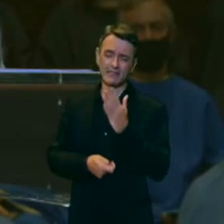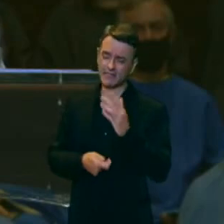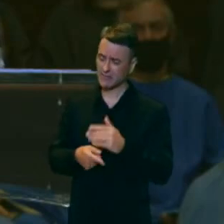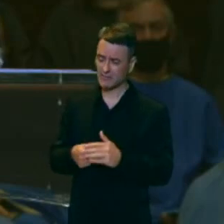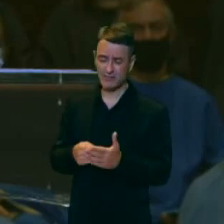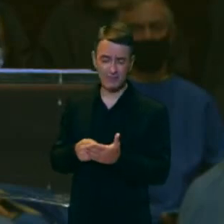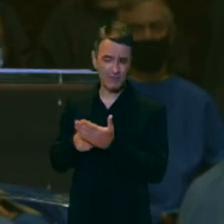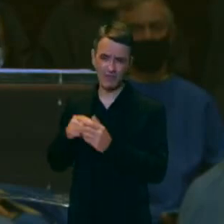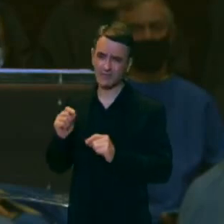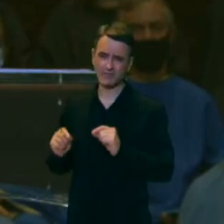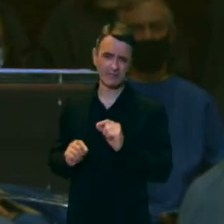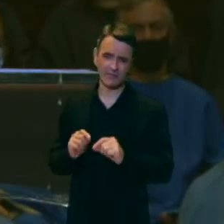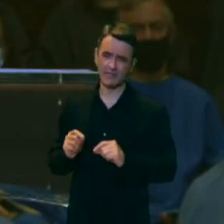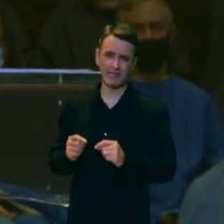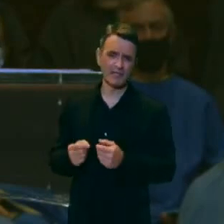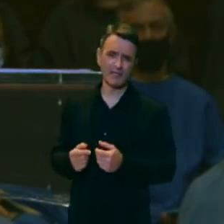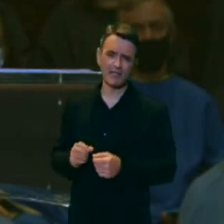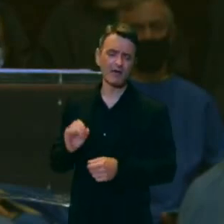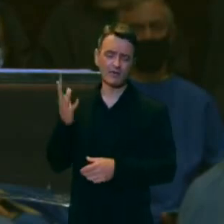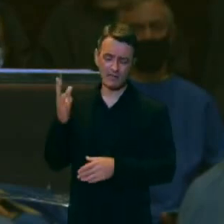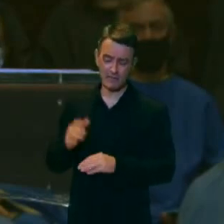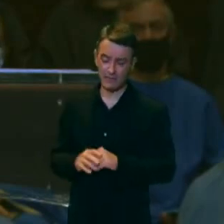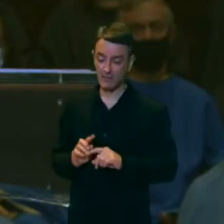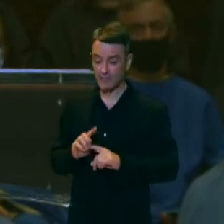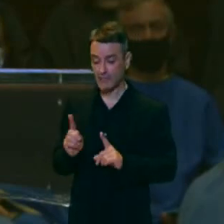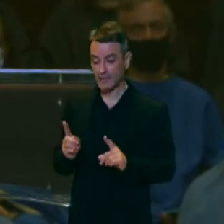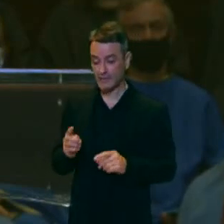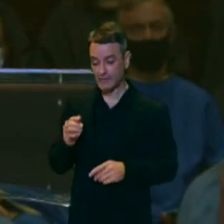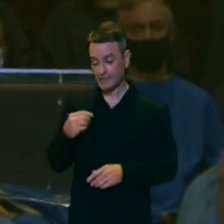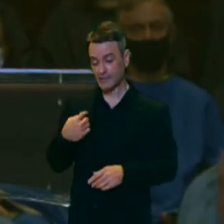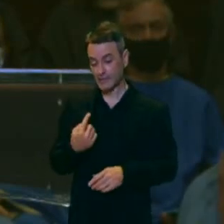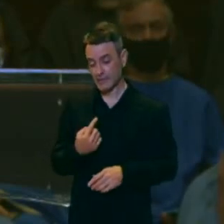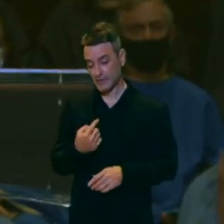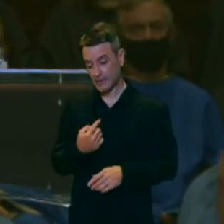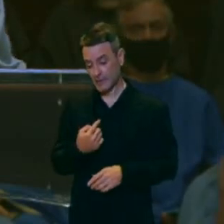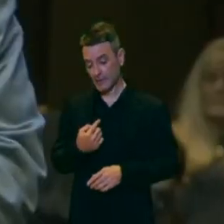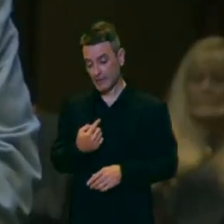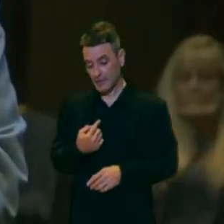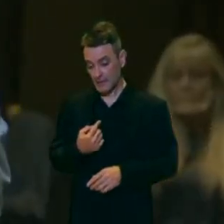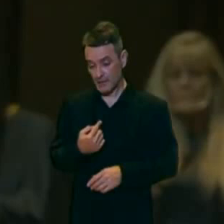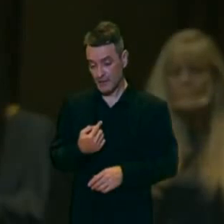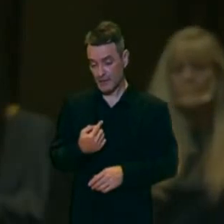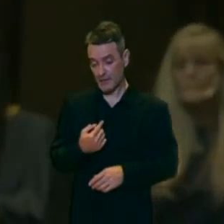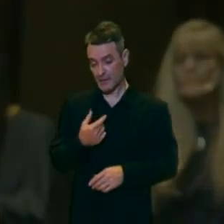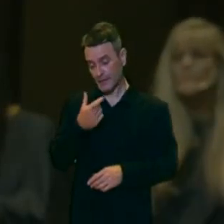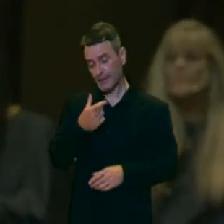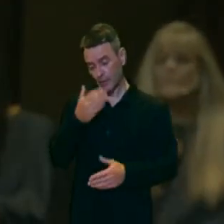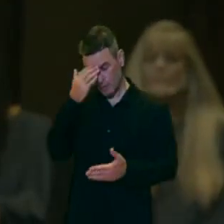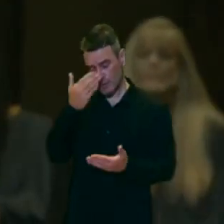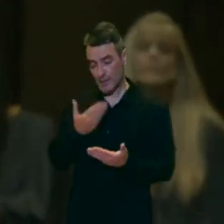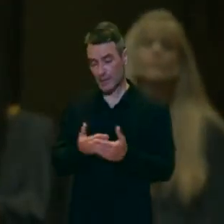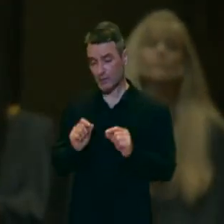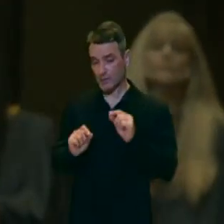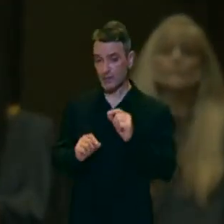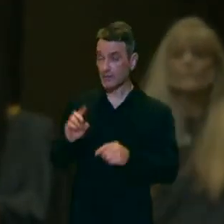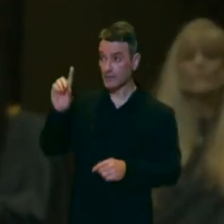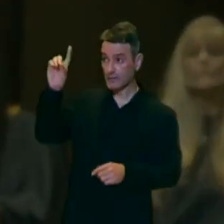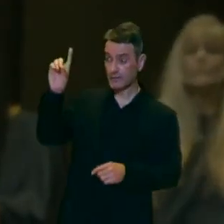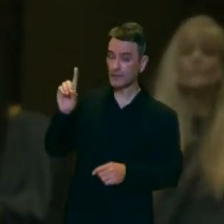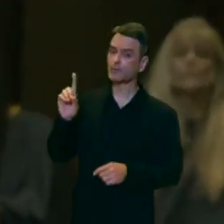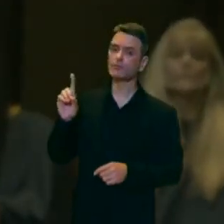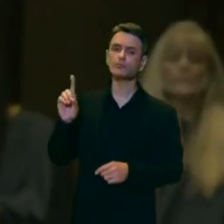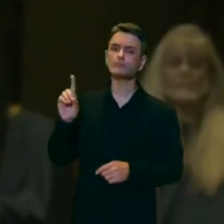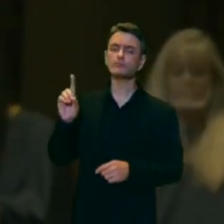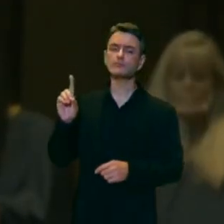comprovar o que eu estou falando. Mas eu creio que Deus